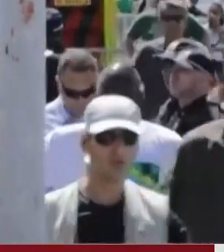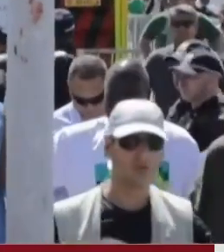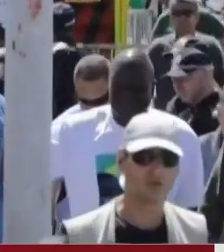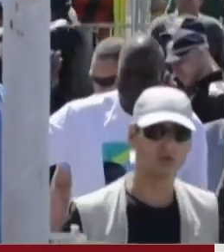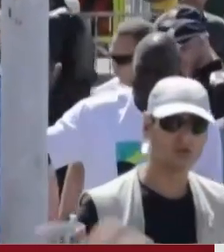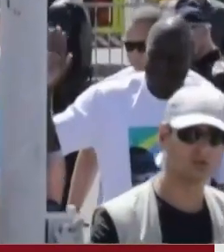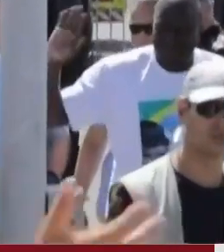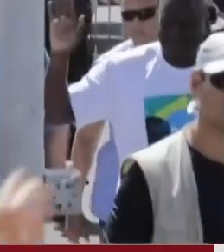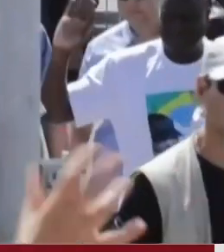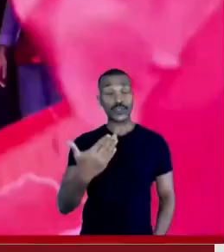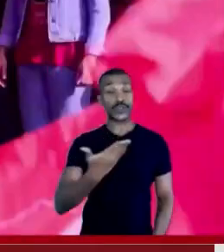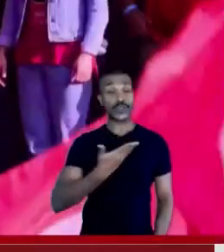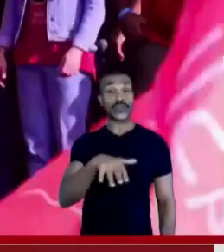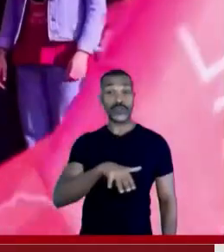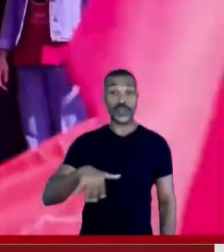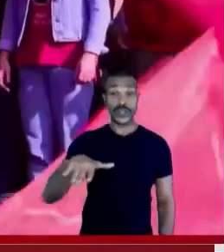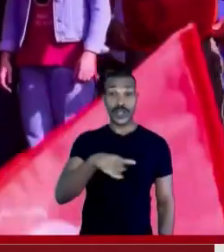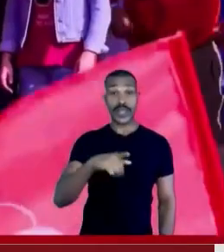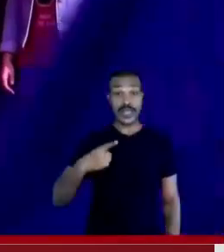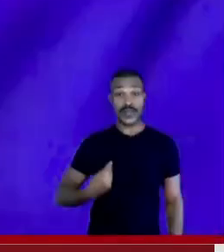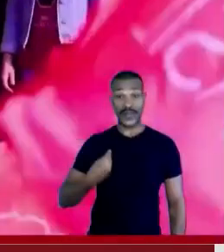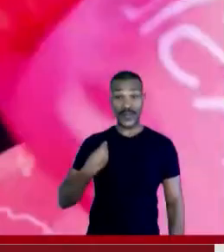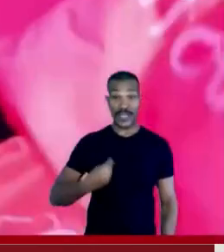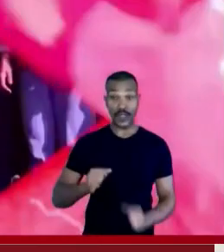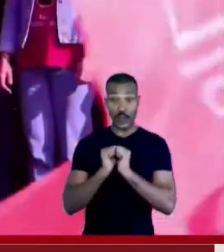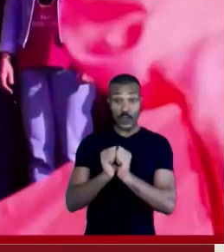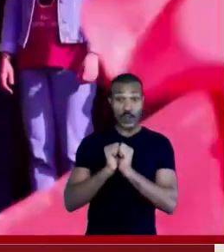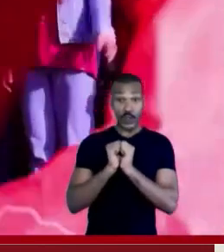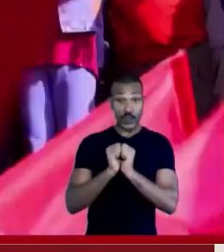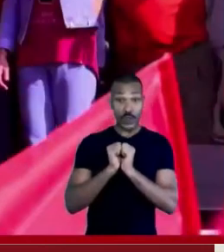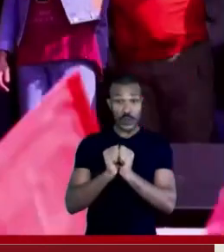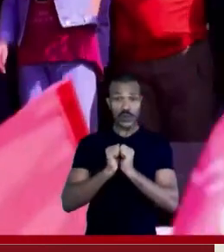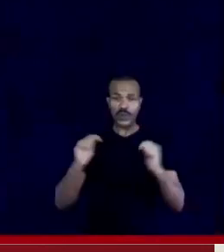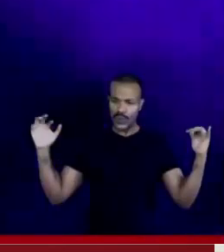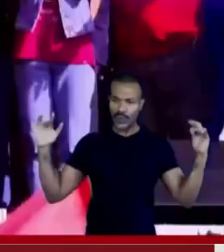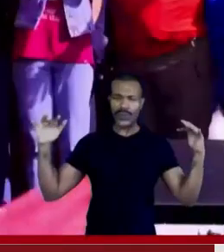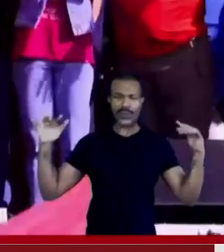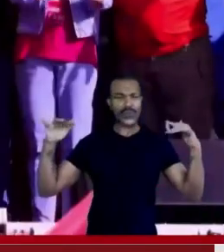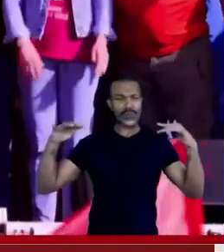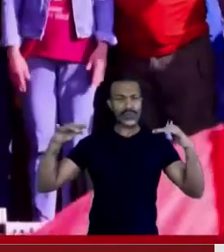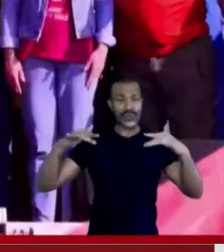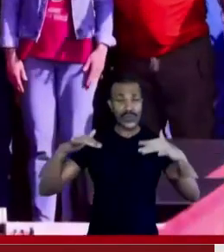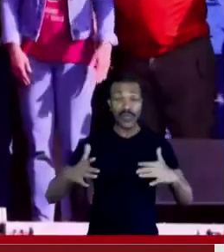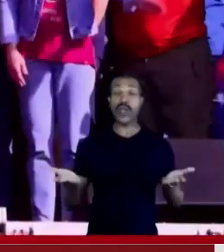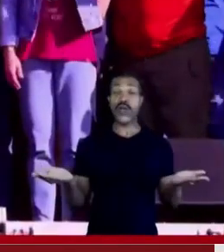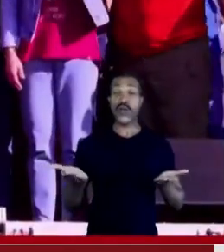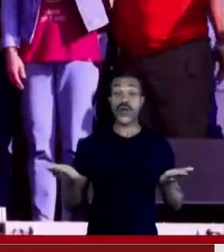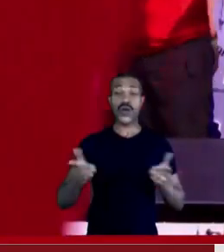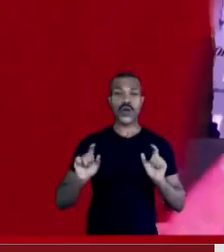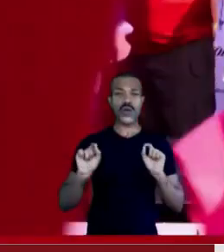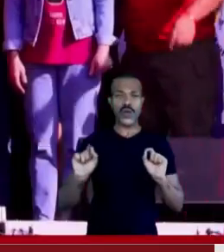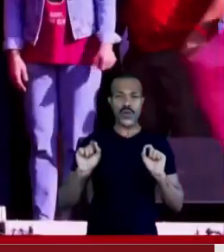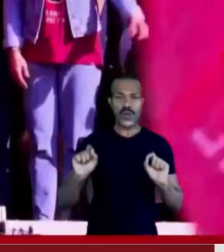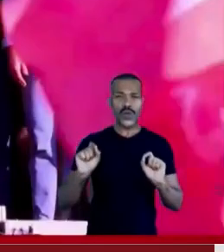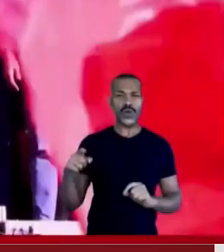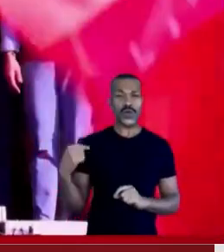dúvida. A gente acompanhou também essa semana o candidato Ciro Gomes tentando desmerecer os dois candidatos que estão à frente,